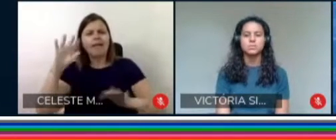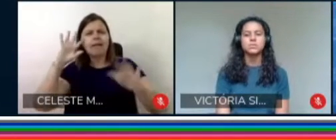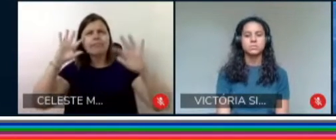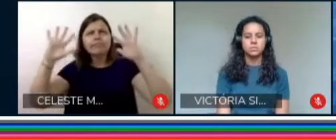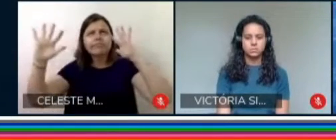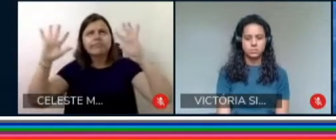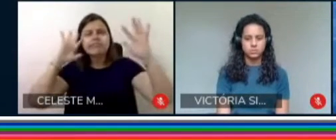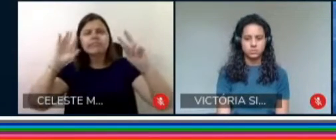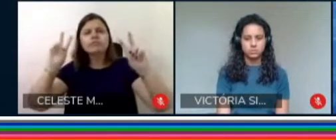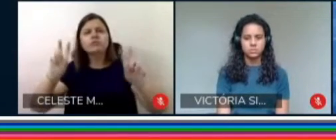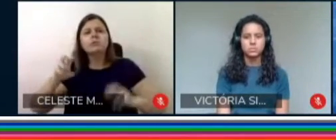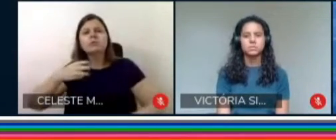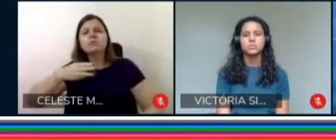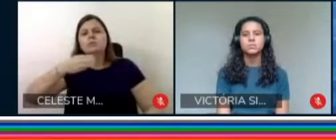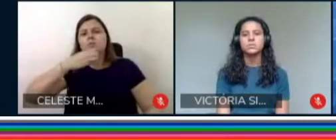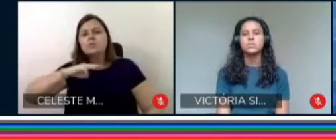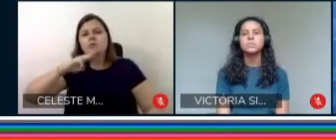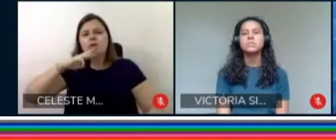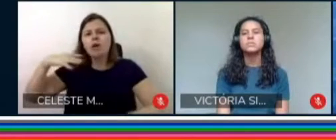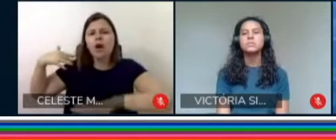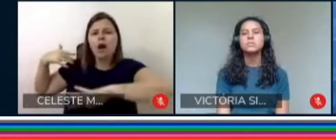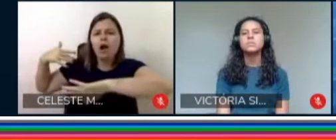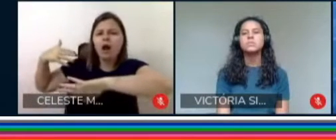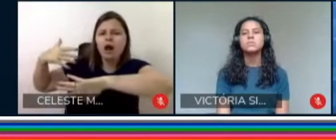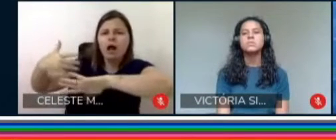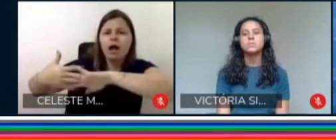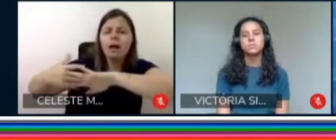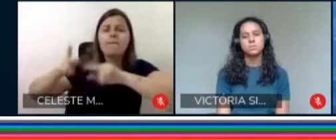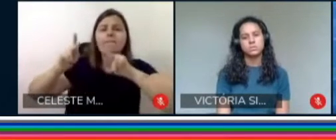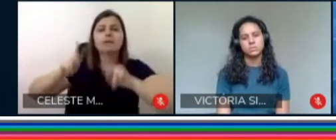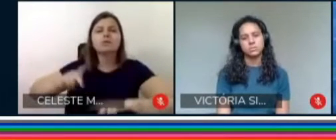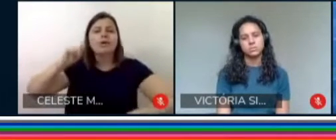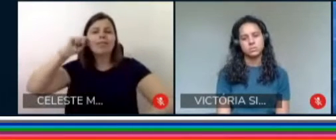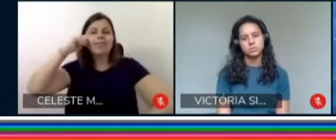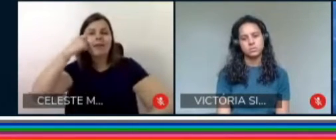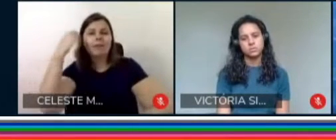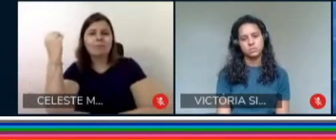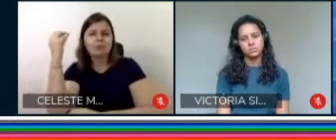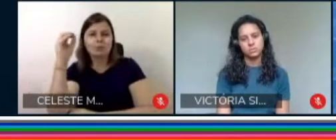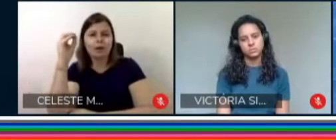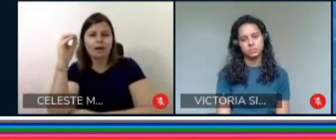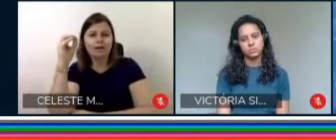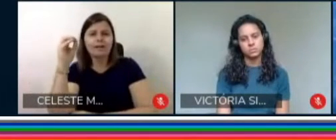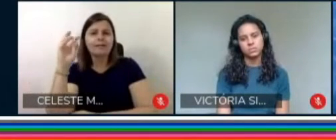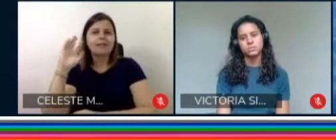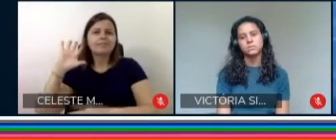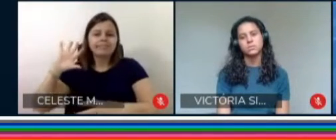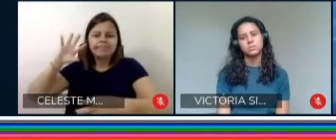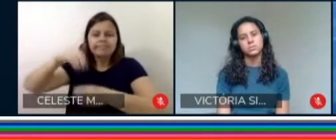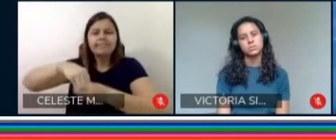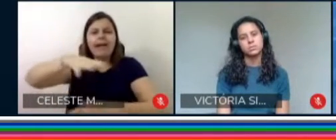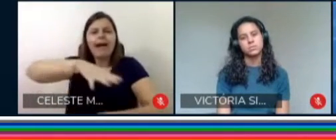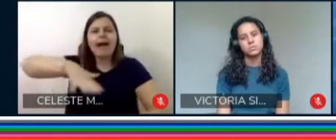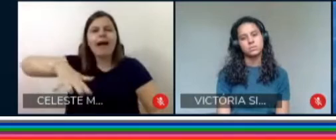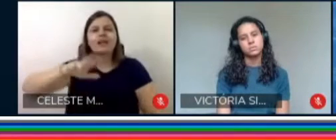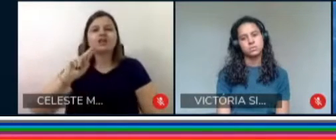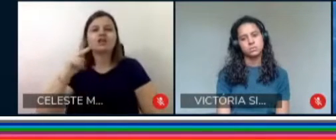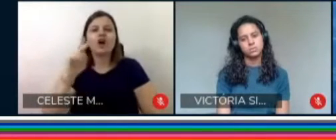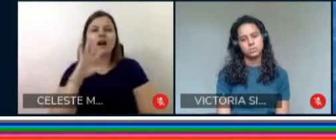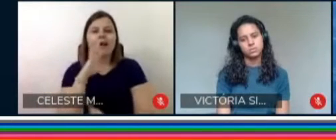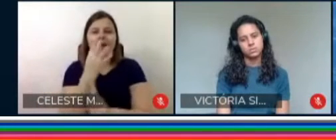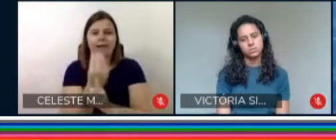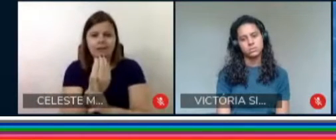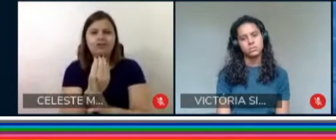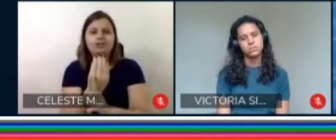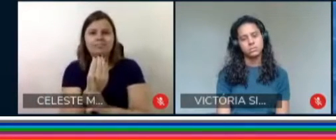sobre o Museu do Percurso do Negro de Porto Alegre dentro da história da arte. Então seriam dois âmbitos da pesquisa dela